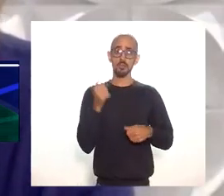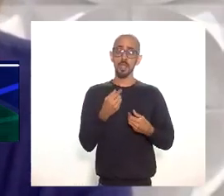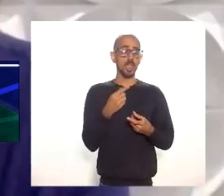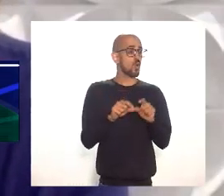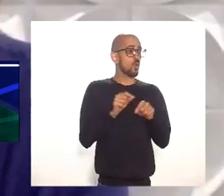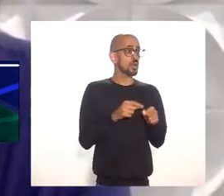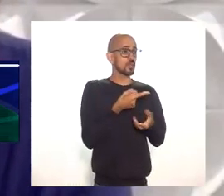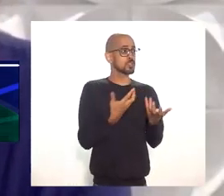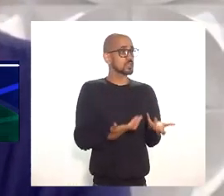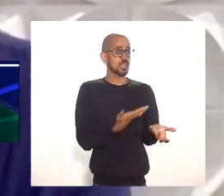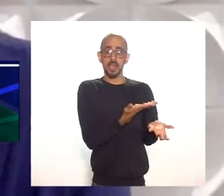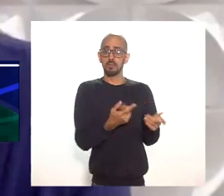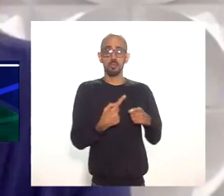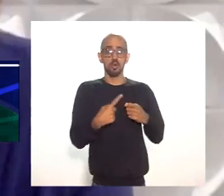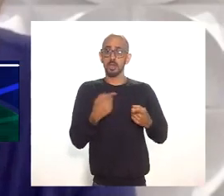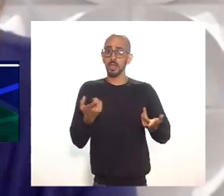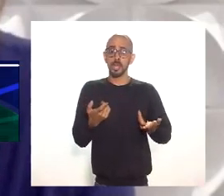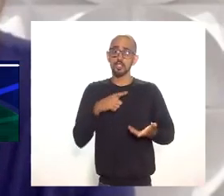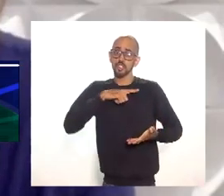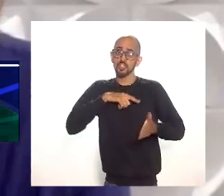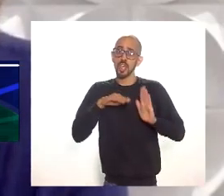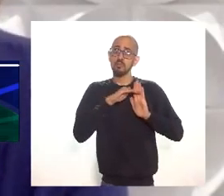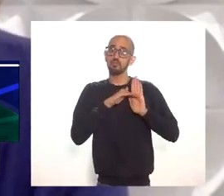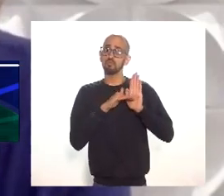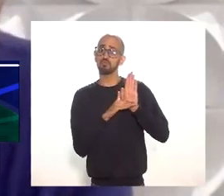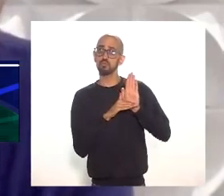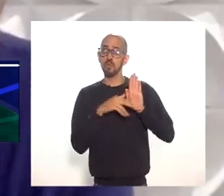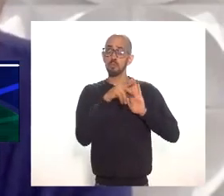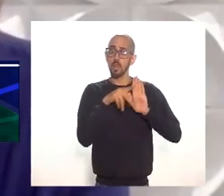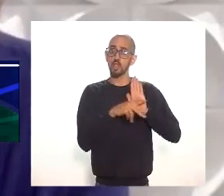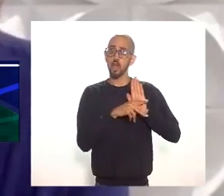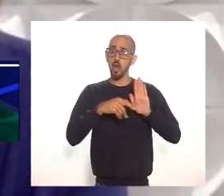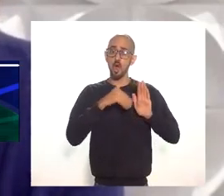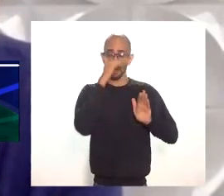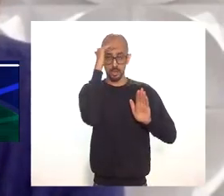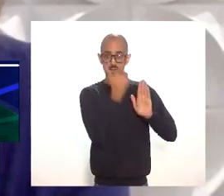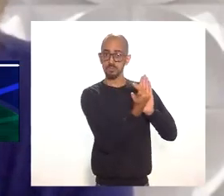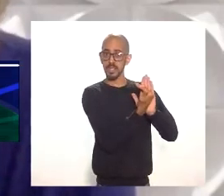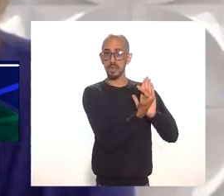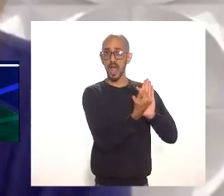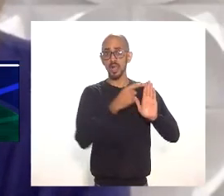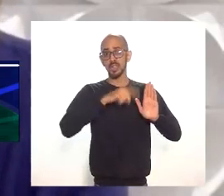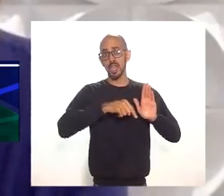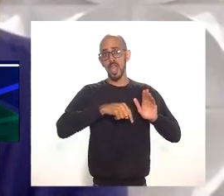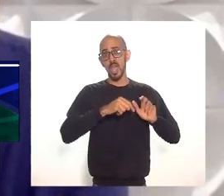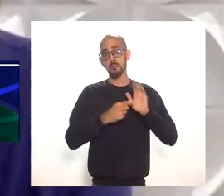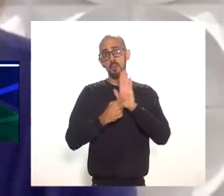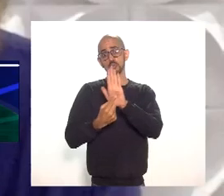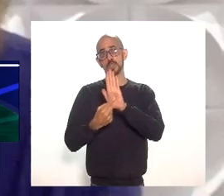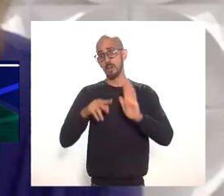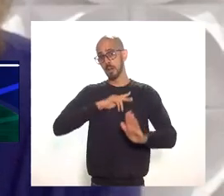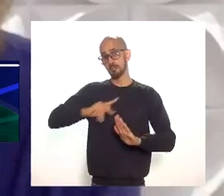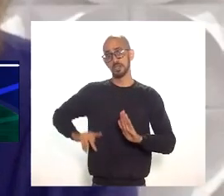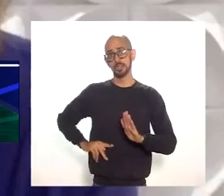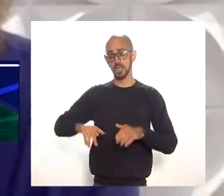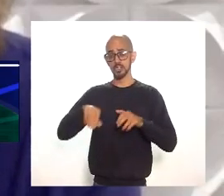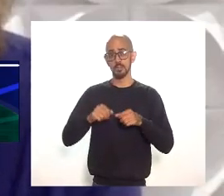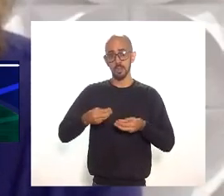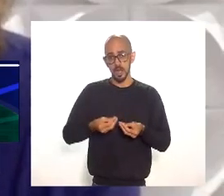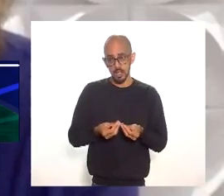tem aqui um roteiro, né, um protocolo a seguir, que é passar pela presidência, a presidência encaminhar